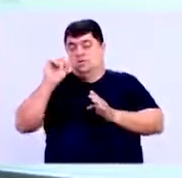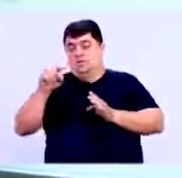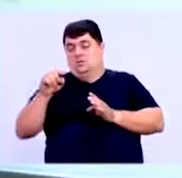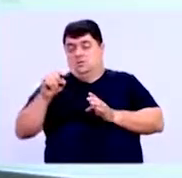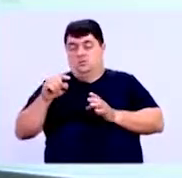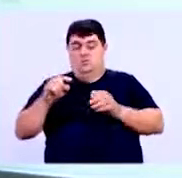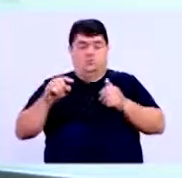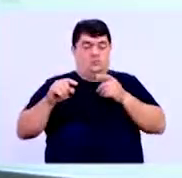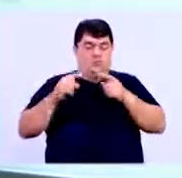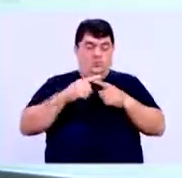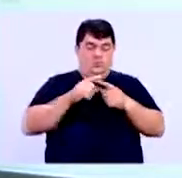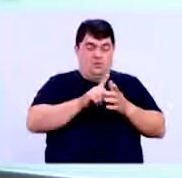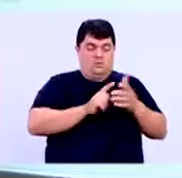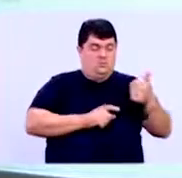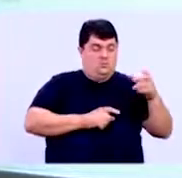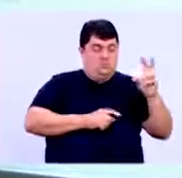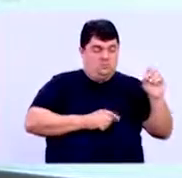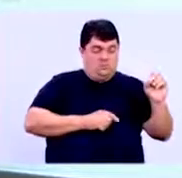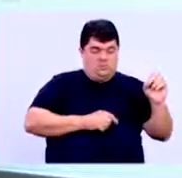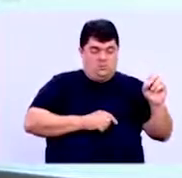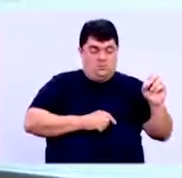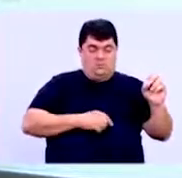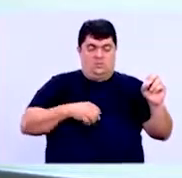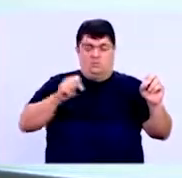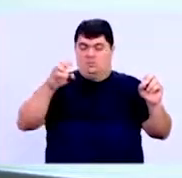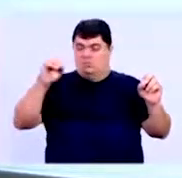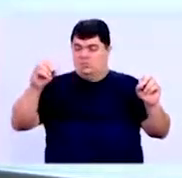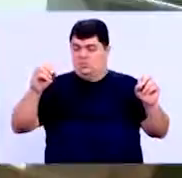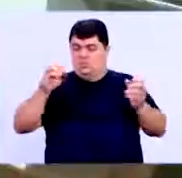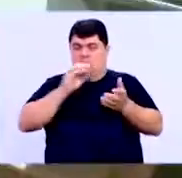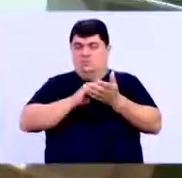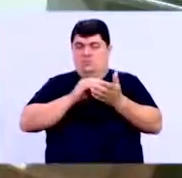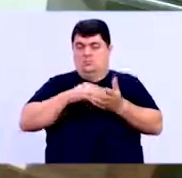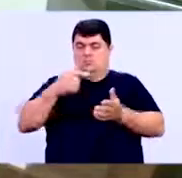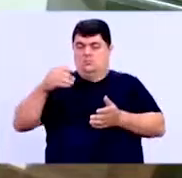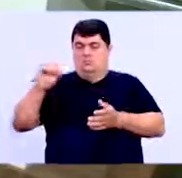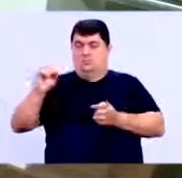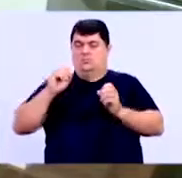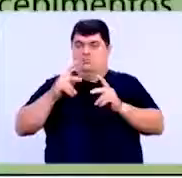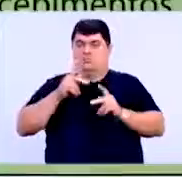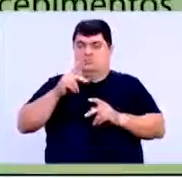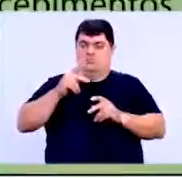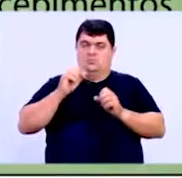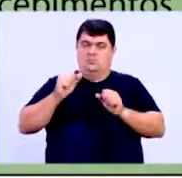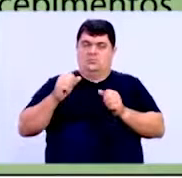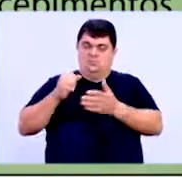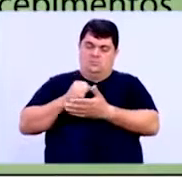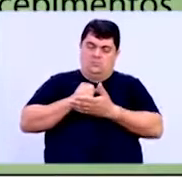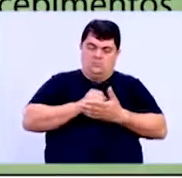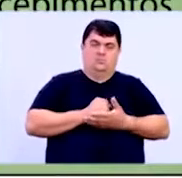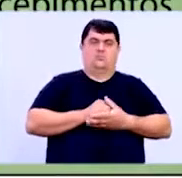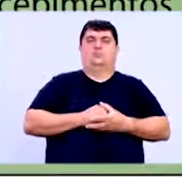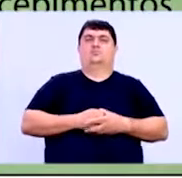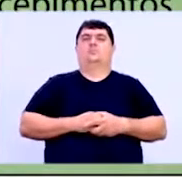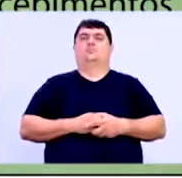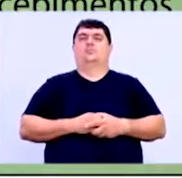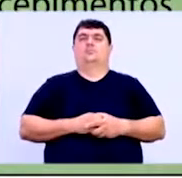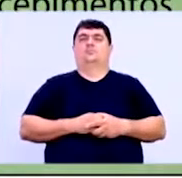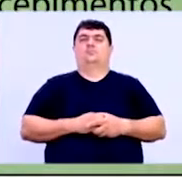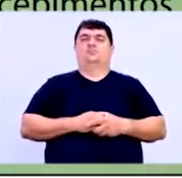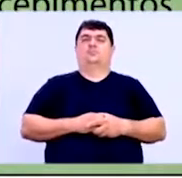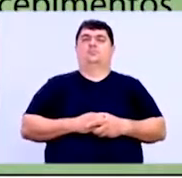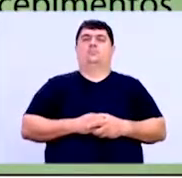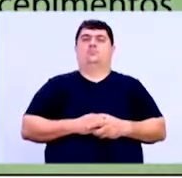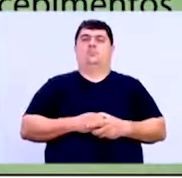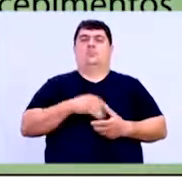150, saiu 80, sobrou 70. Tudo bem, professora? Você pode me ajudar? Sim. A respeito dos